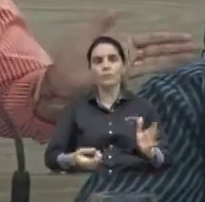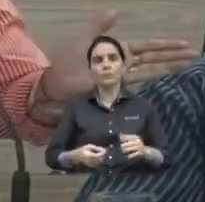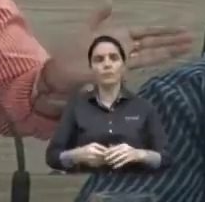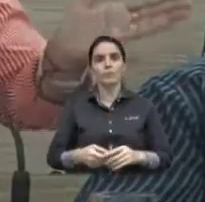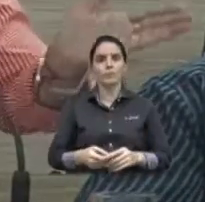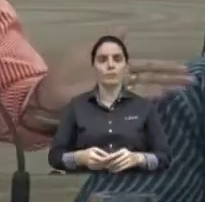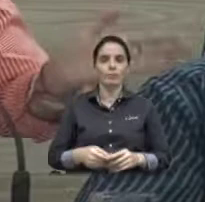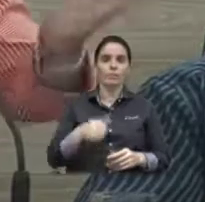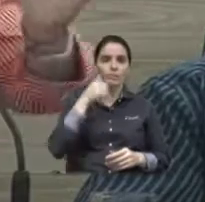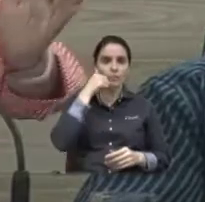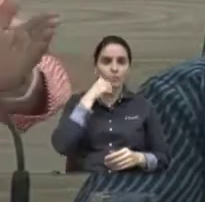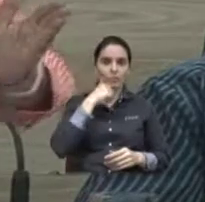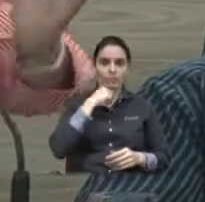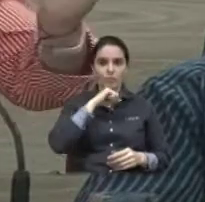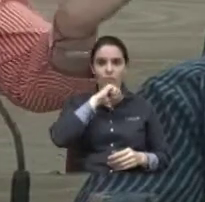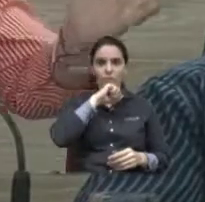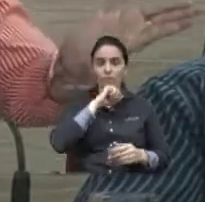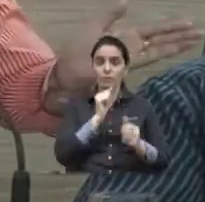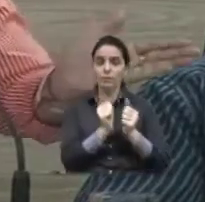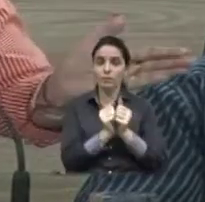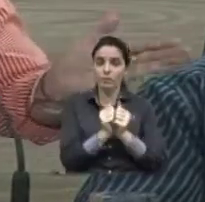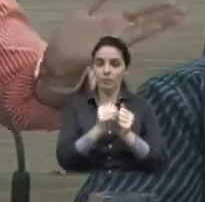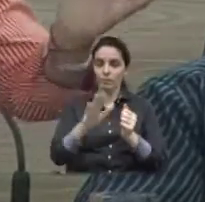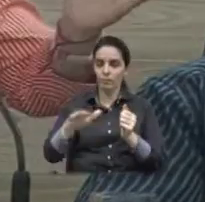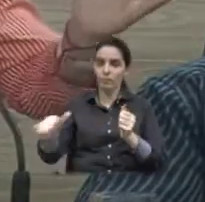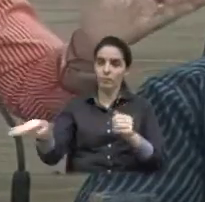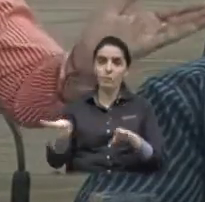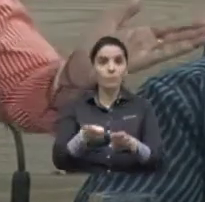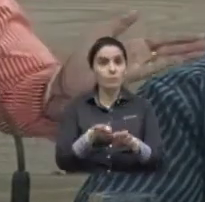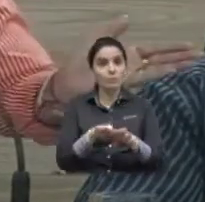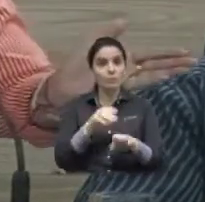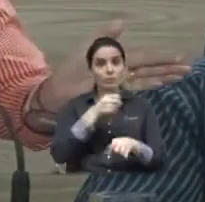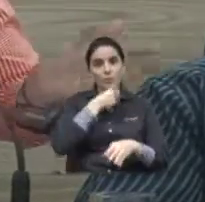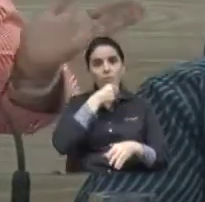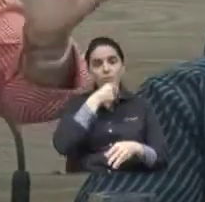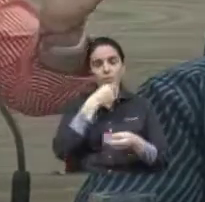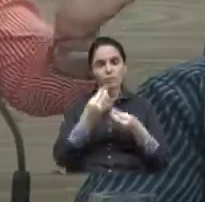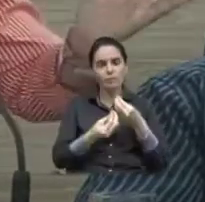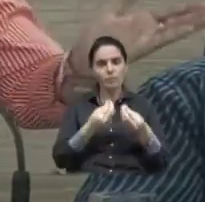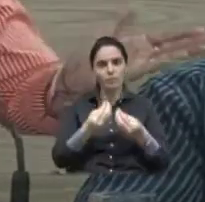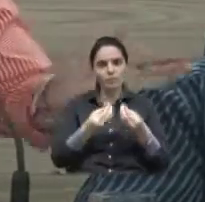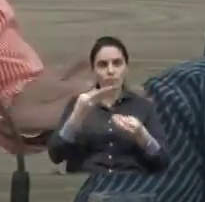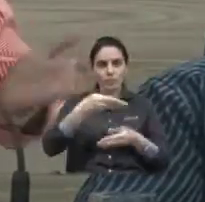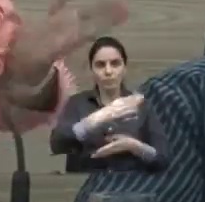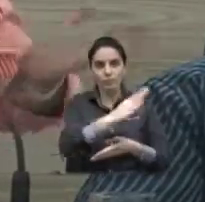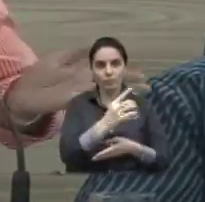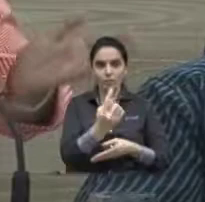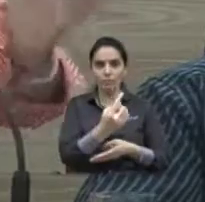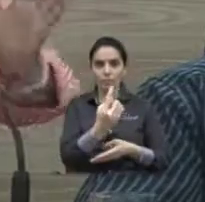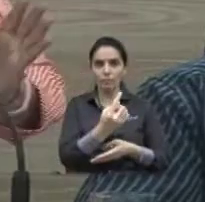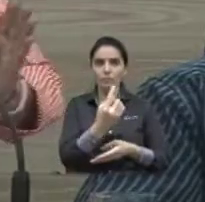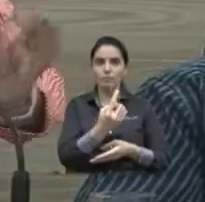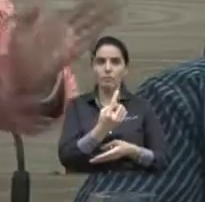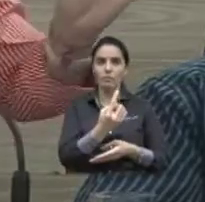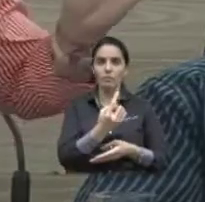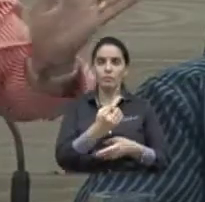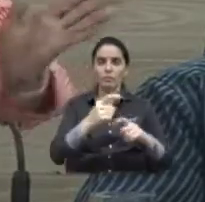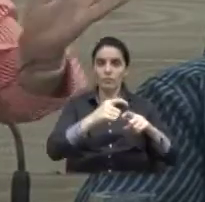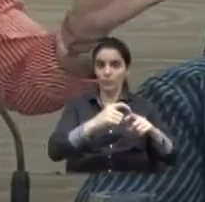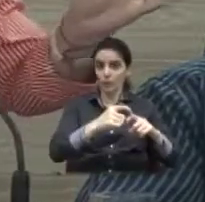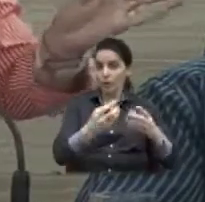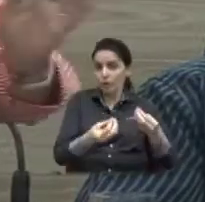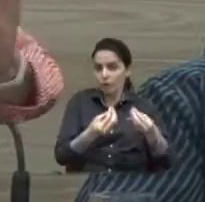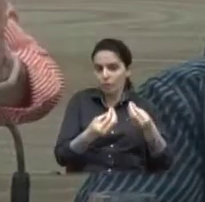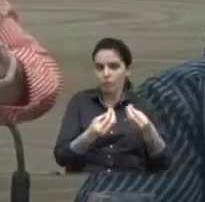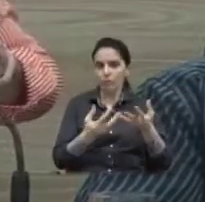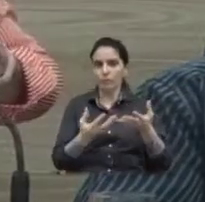as mães, né? E também dos idosos, que não tenham condição de ir sozinho em consultas também. Então,